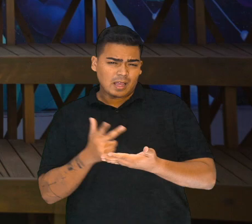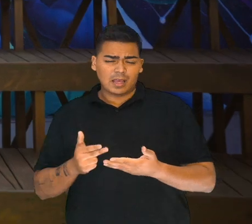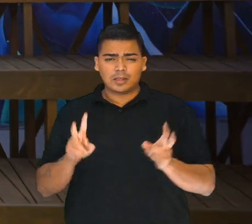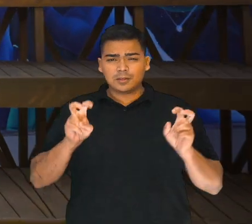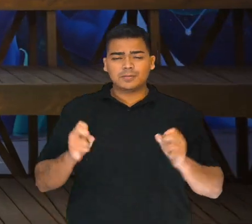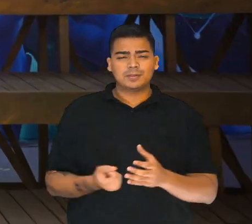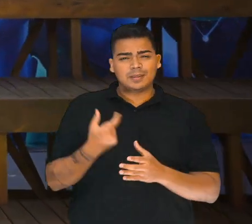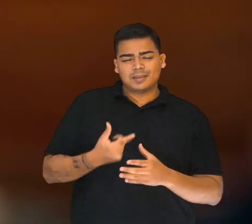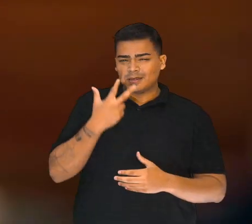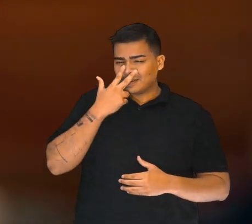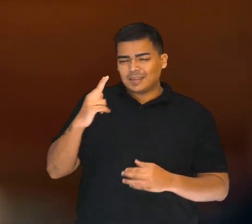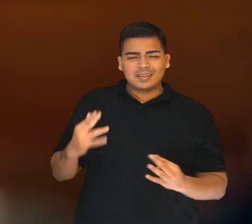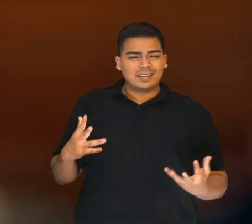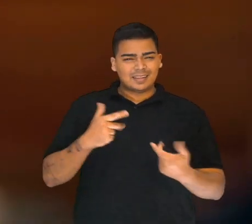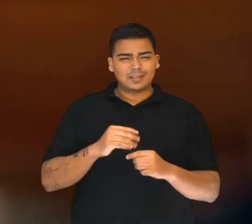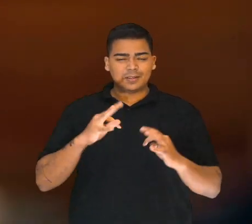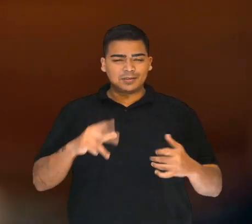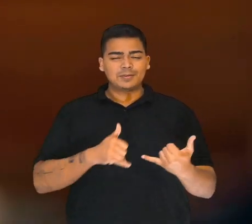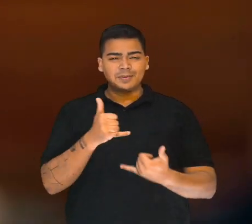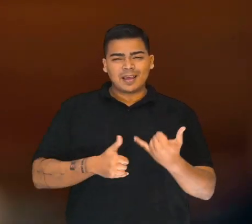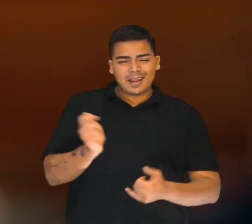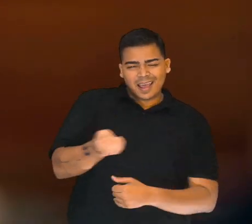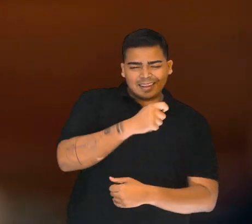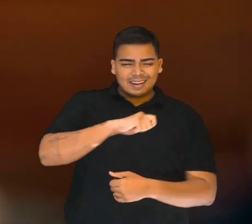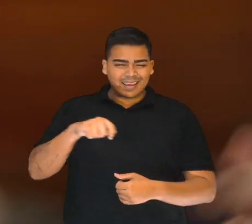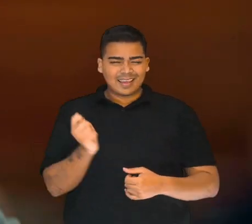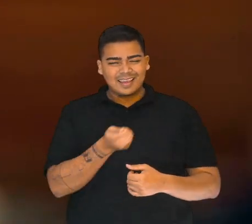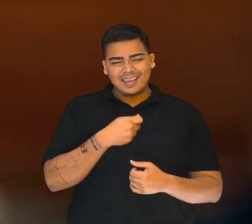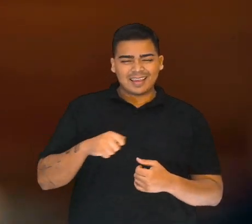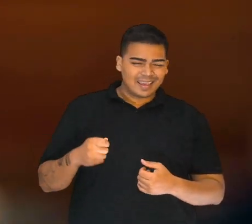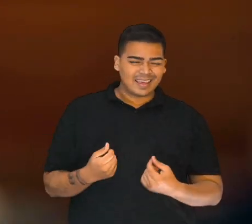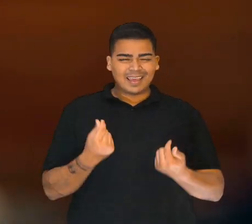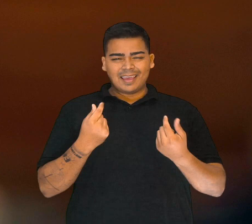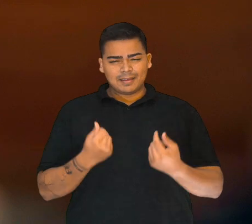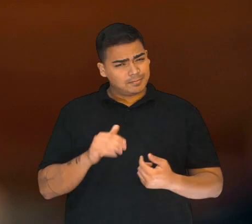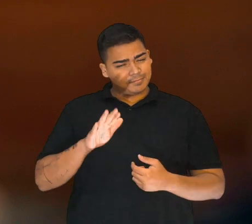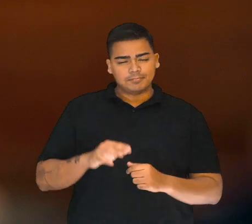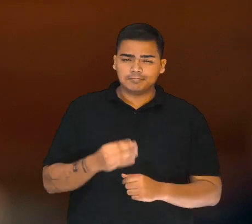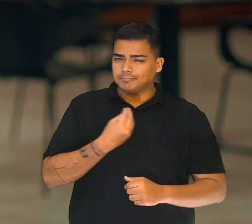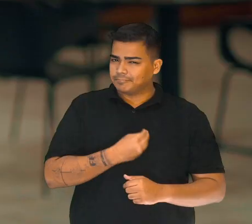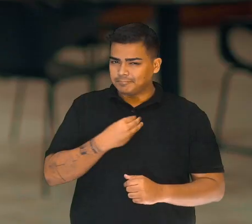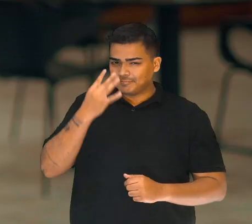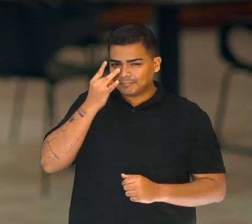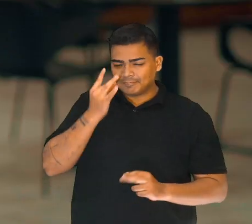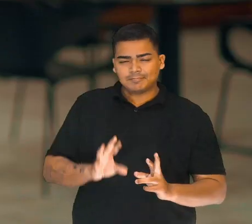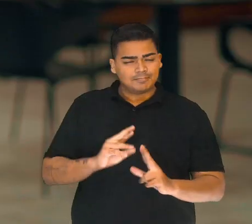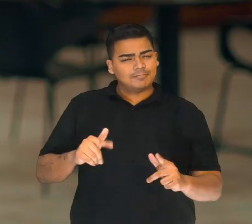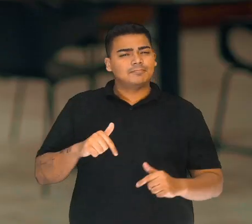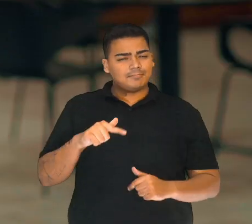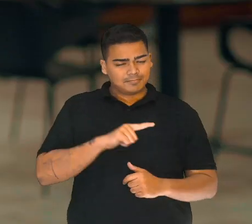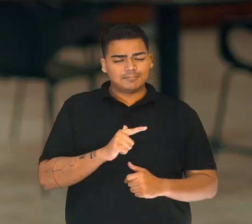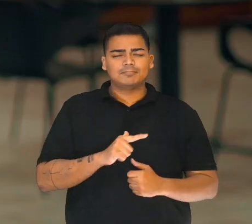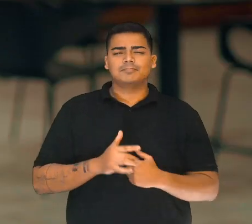startup e parece que é tudo lindo, né? Todo mundo jogando ping-pong e não sei o que, o investidor bota dinheiro e dobra de tamanho. Mas